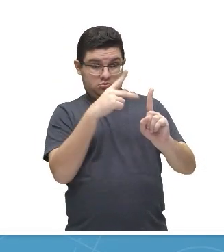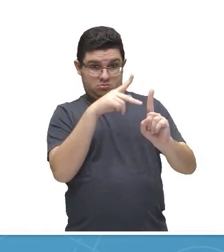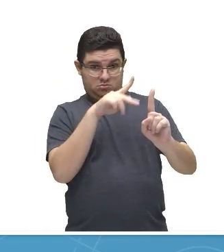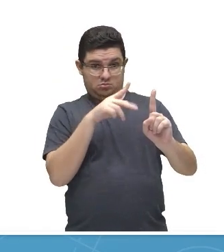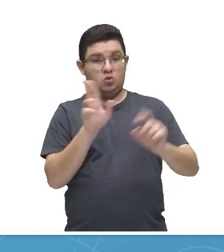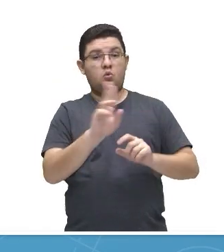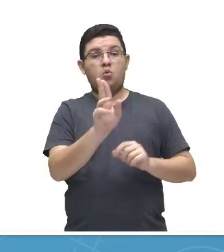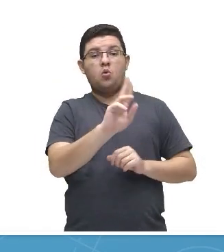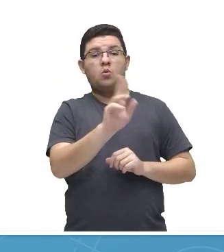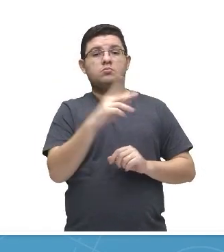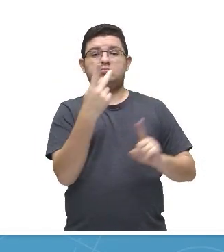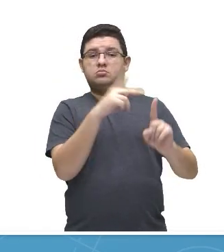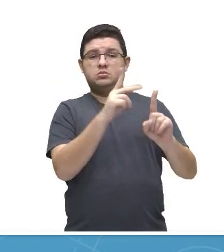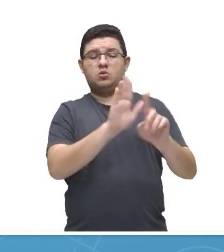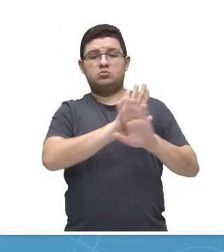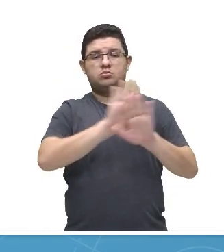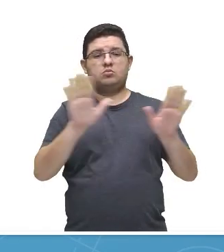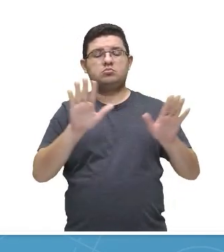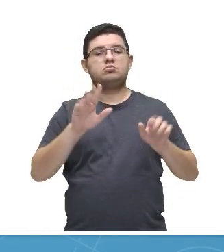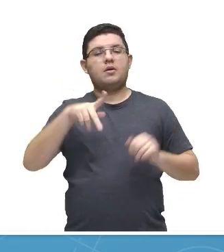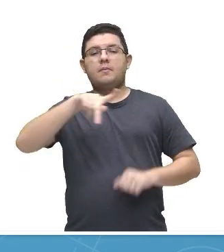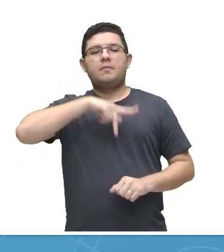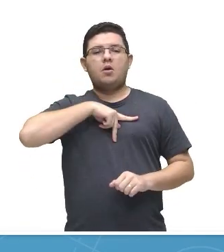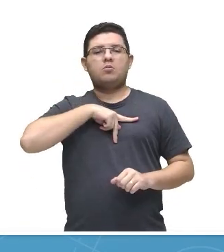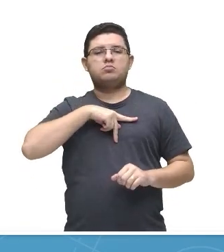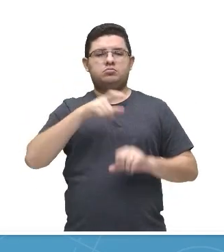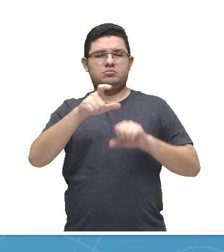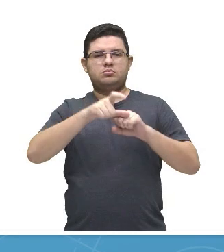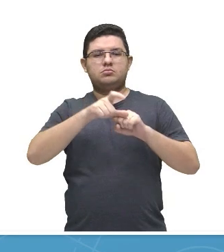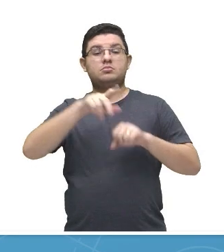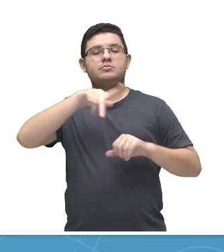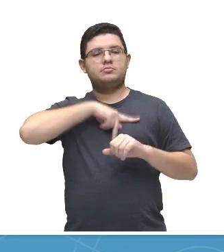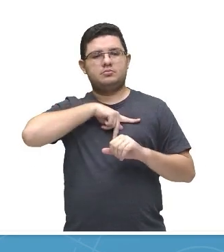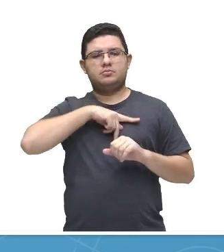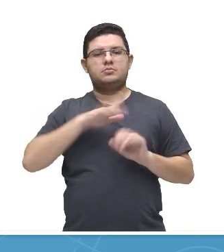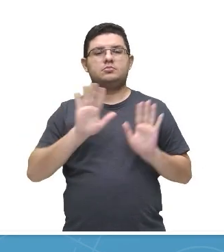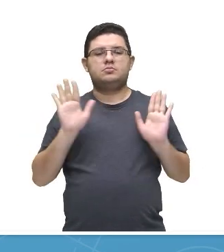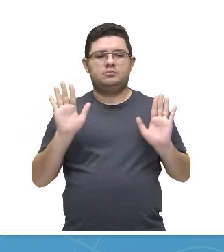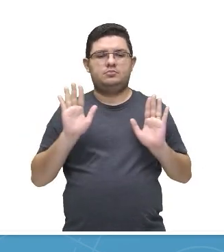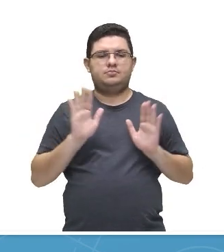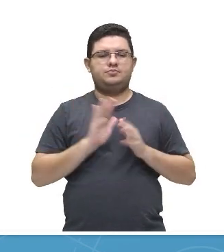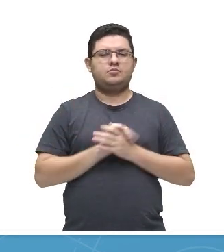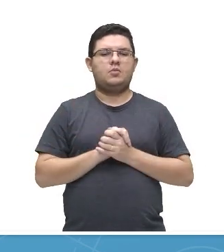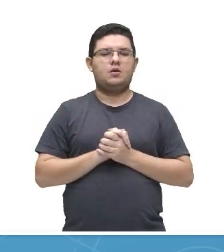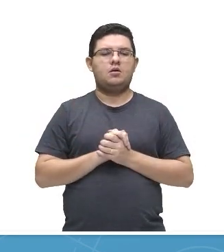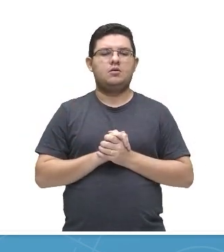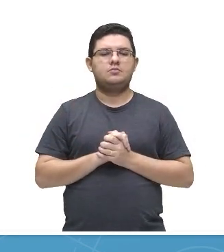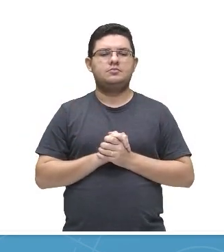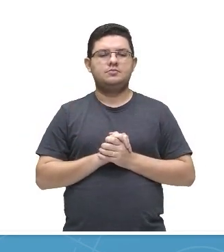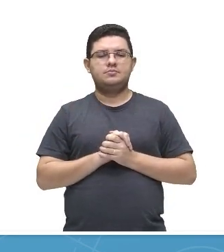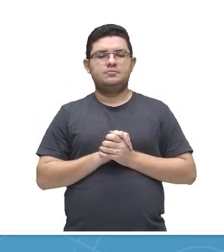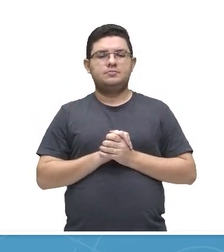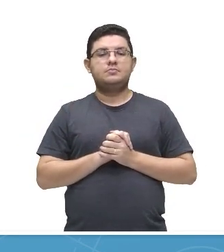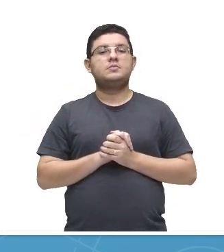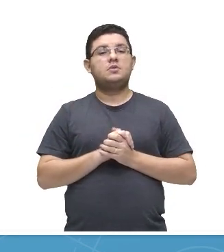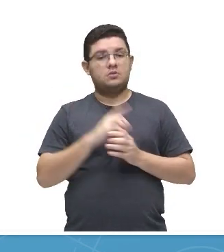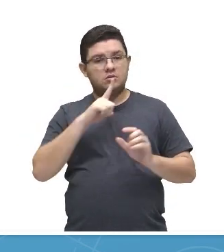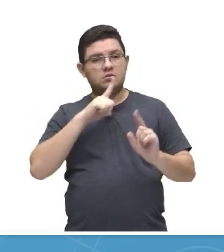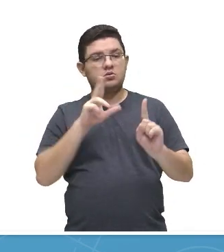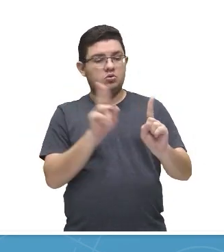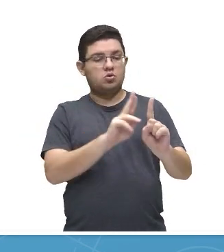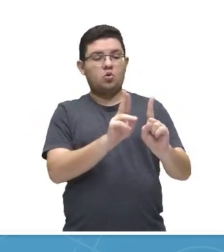é um substantivo próprio. Estão entendendo o substantivo próprio, que é a palavra que vai dar nome ao ser, e esse ser é